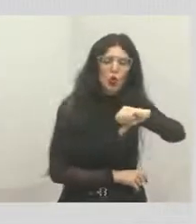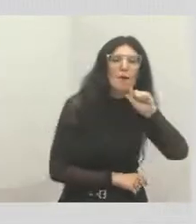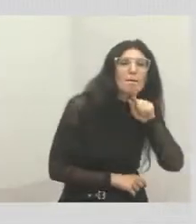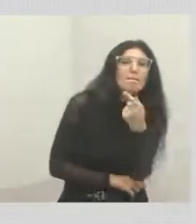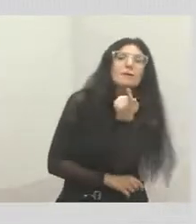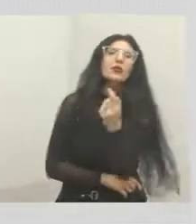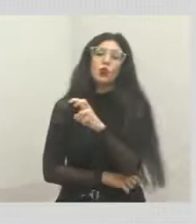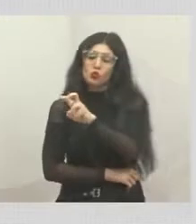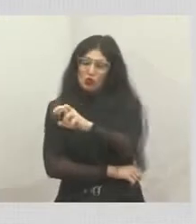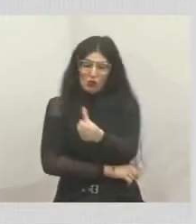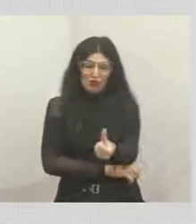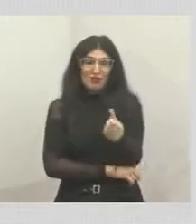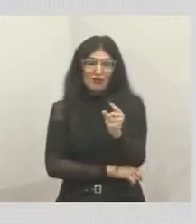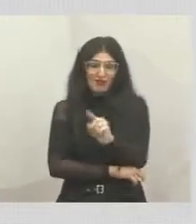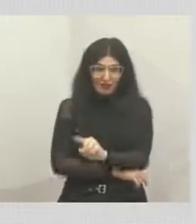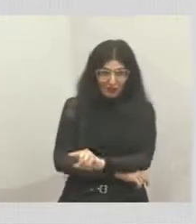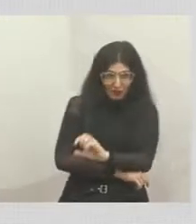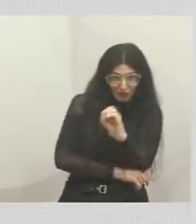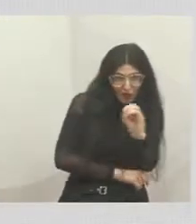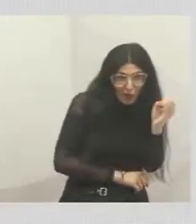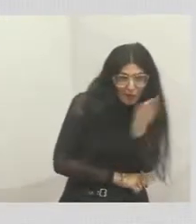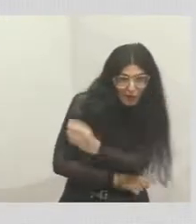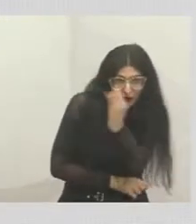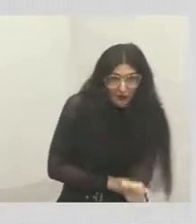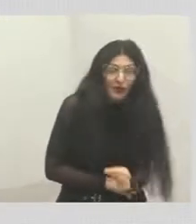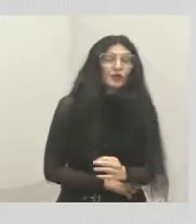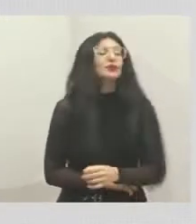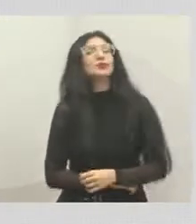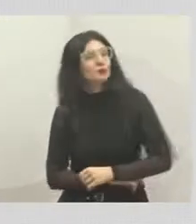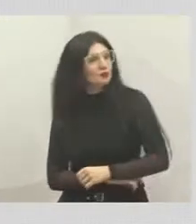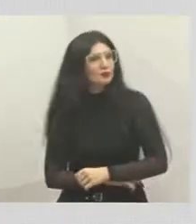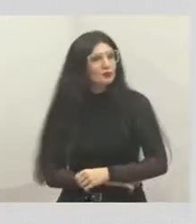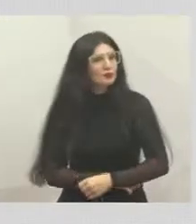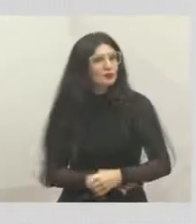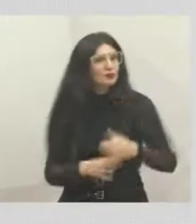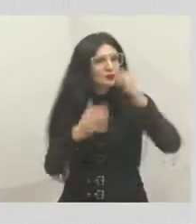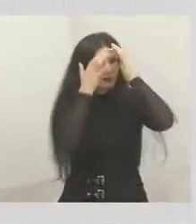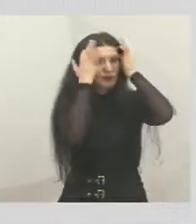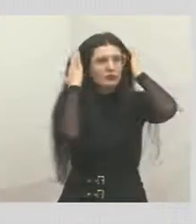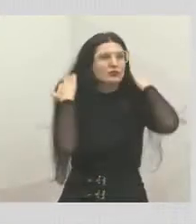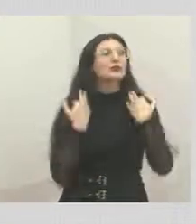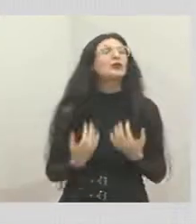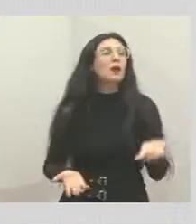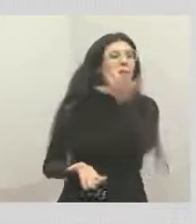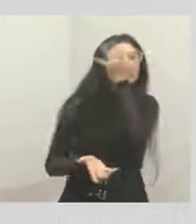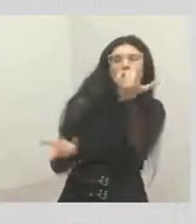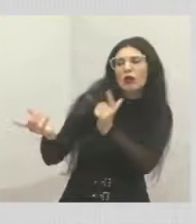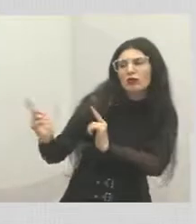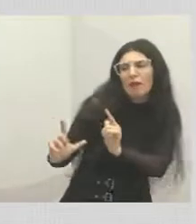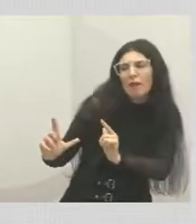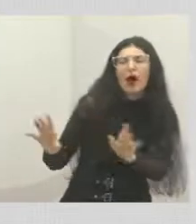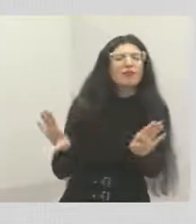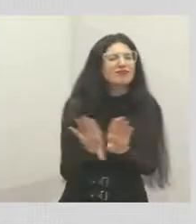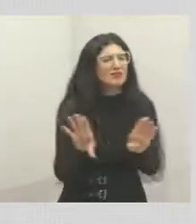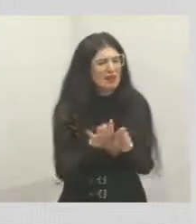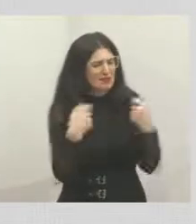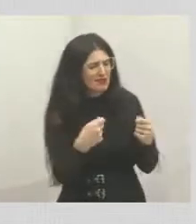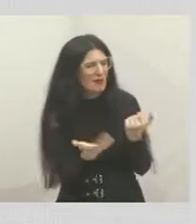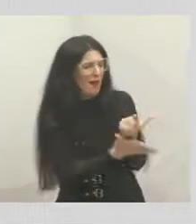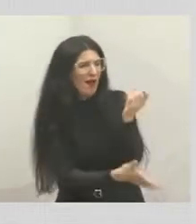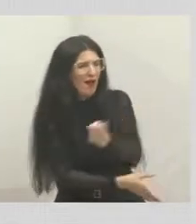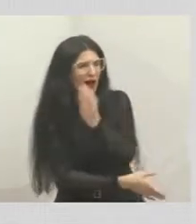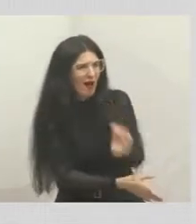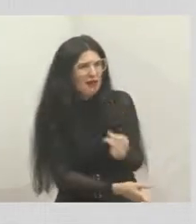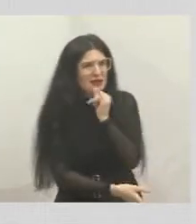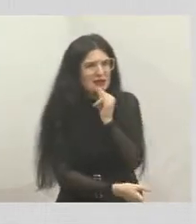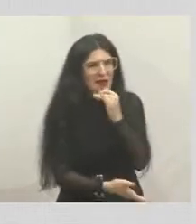502.879.000, a um percentual de 56%. Gastos com pessoal e encargos, meta orçamentária